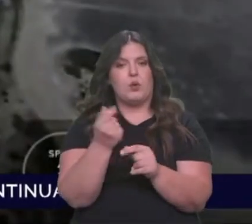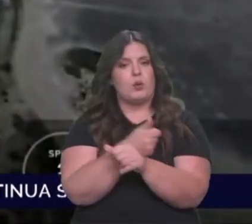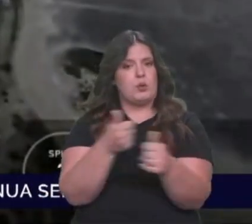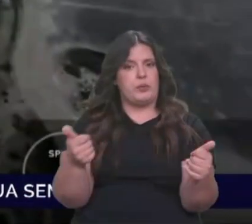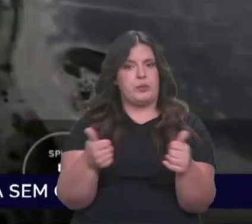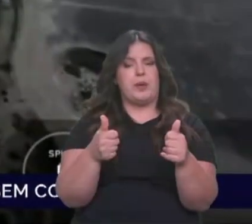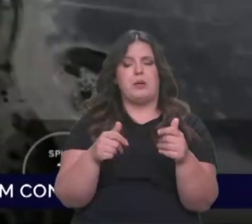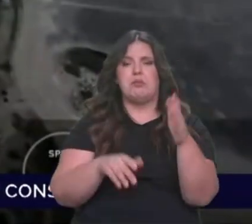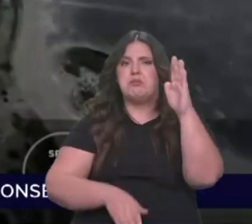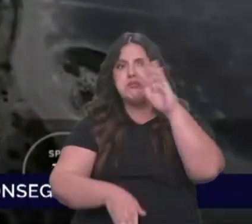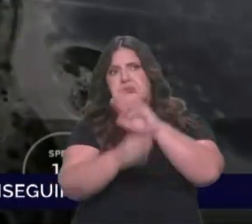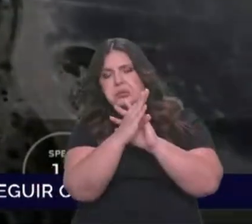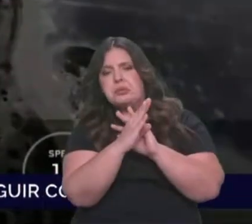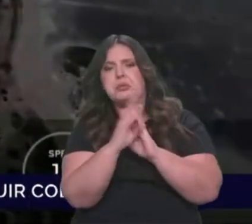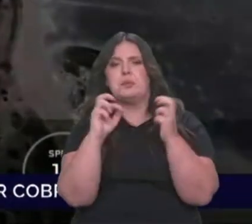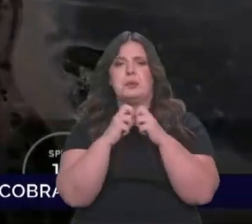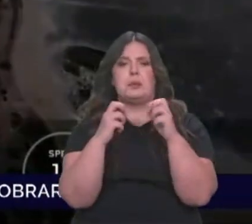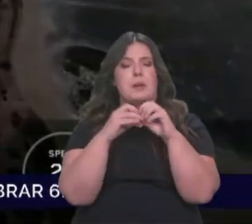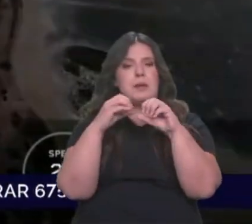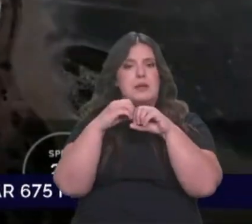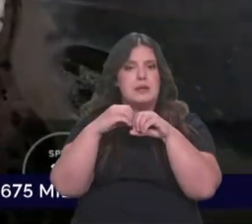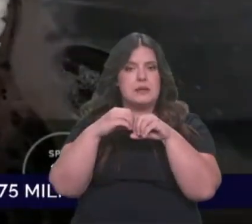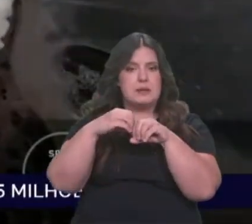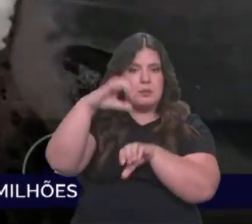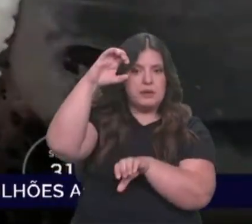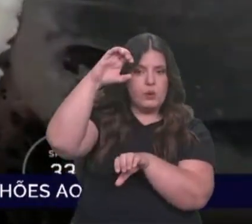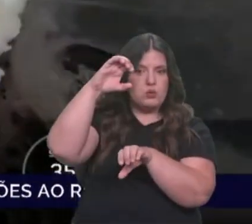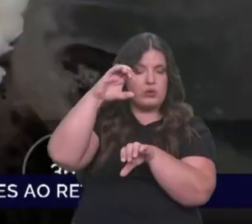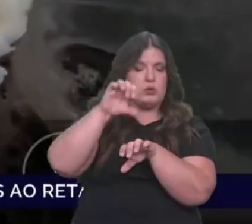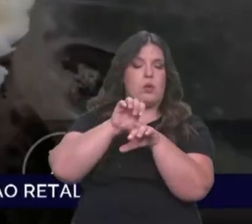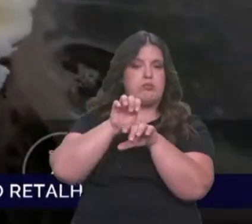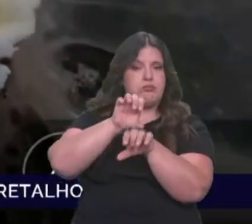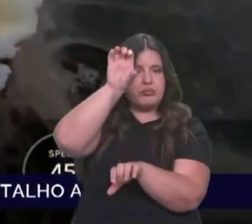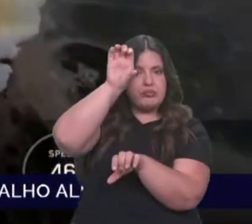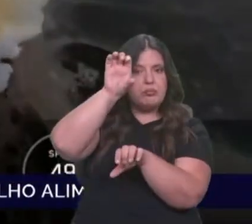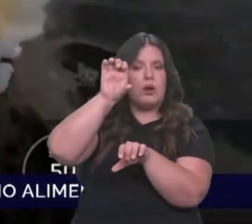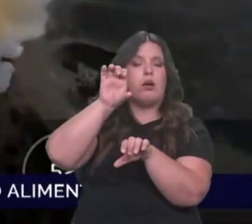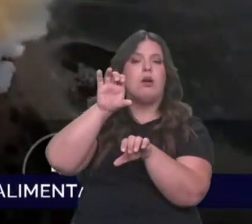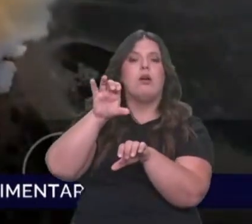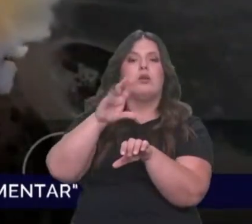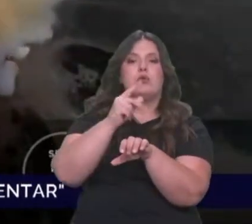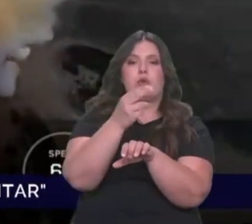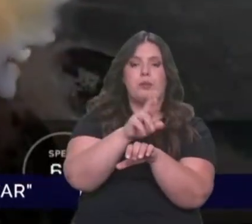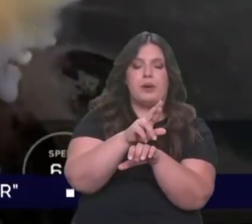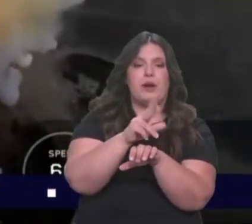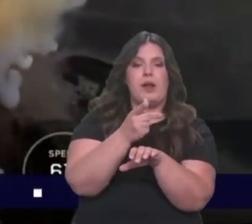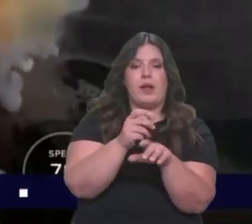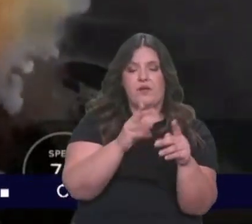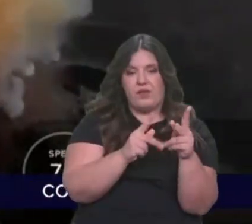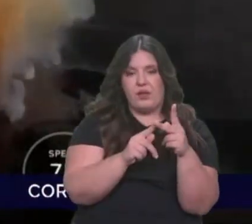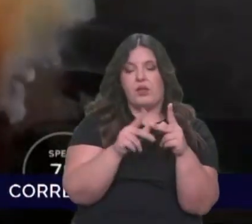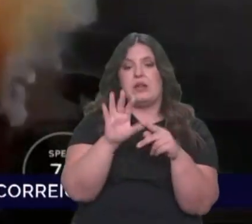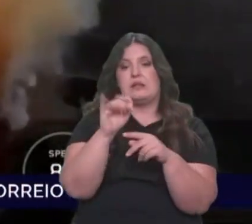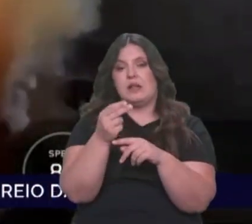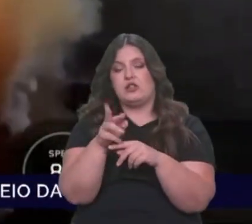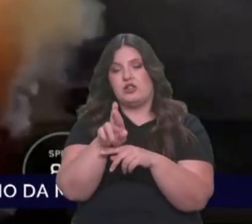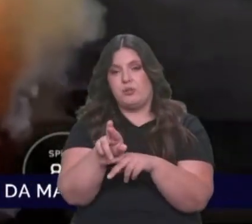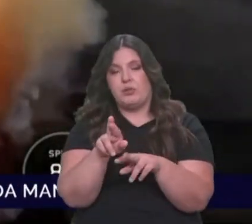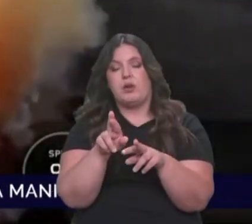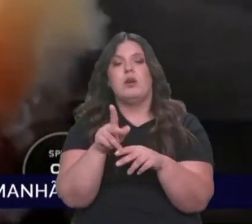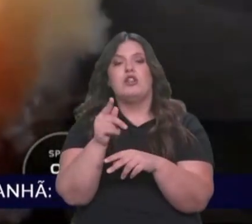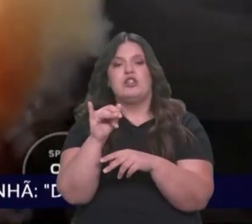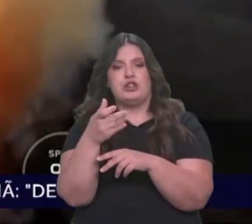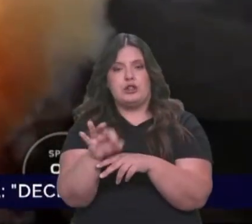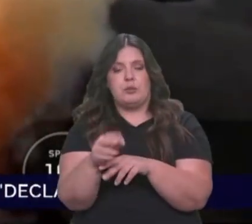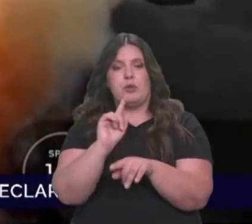Partiu sem problemas, separaram-se a parte de baixo, o Super Heavy e a Starship. A Starship depois até